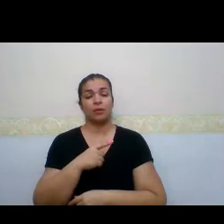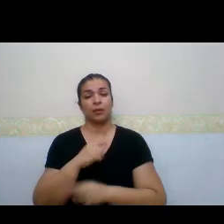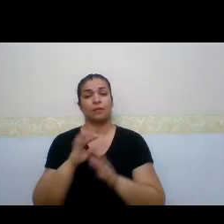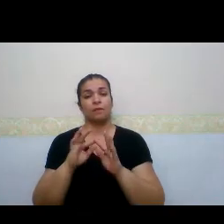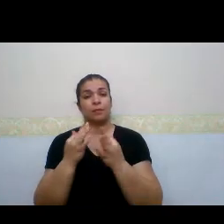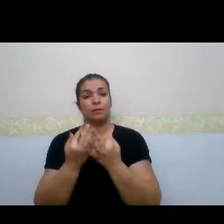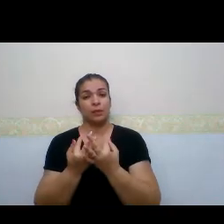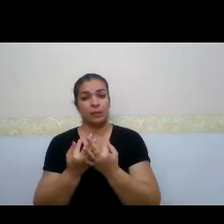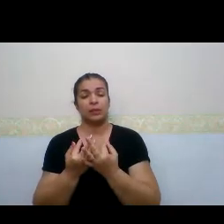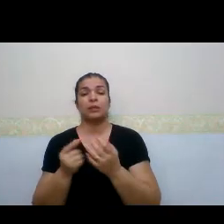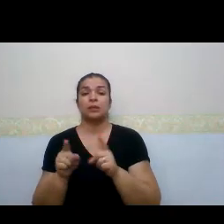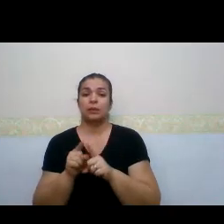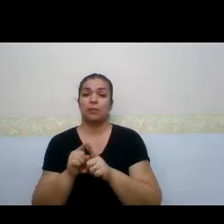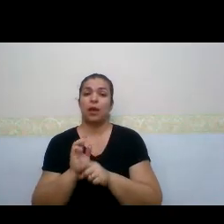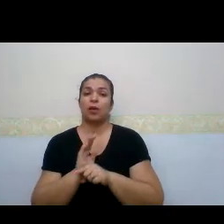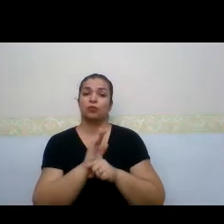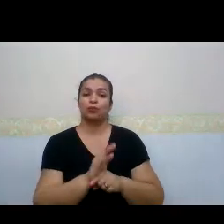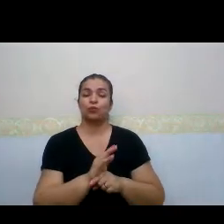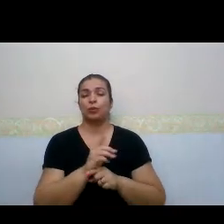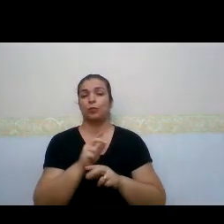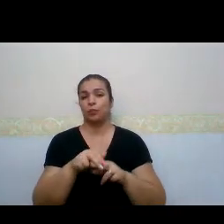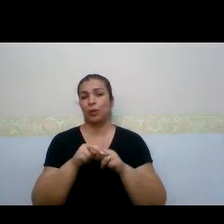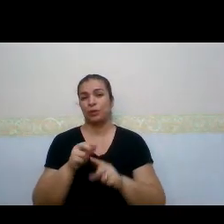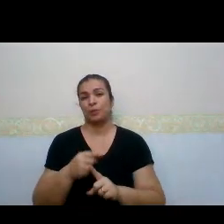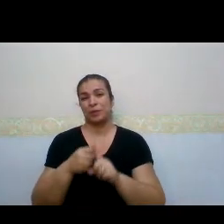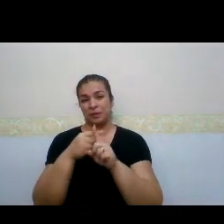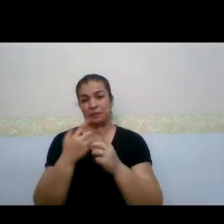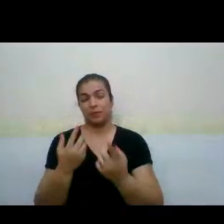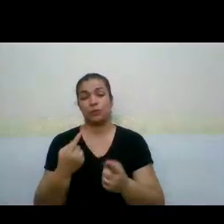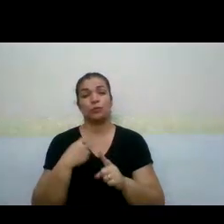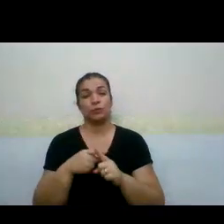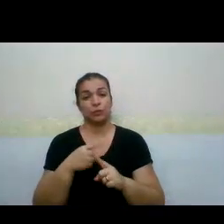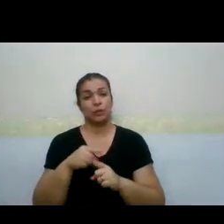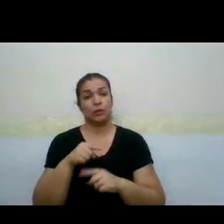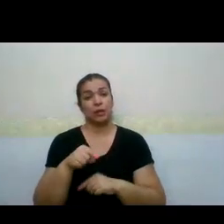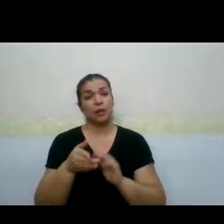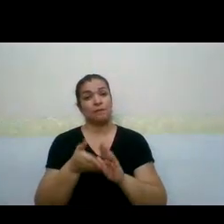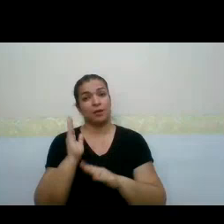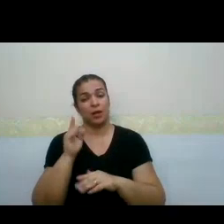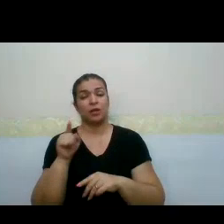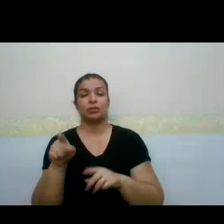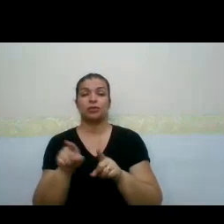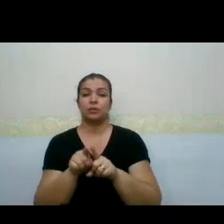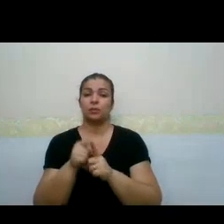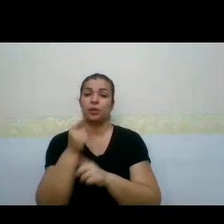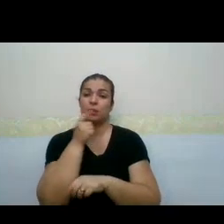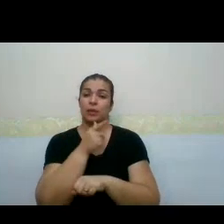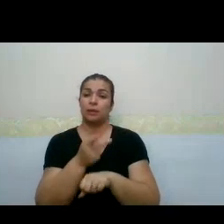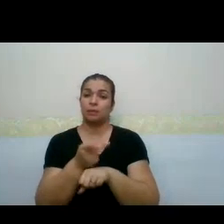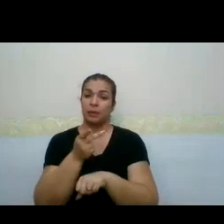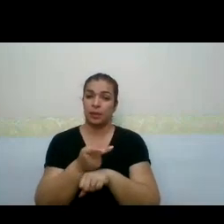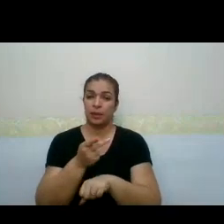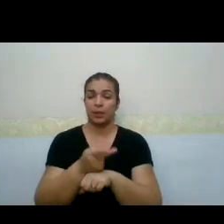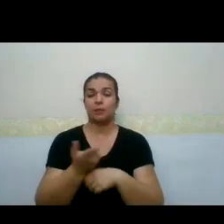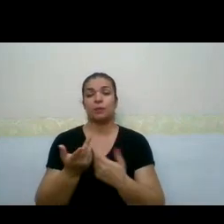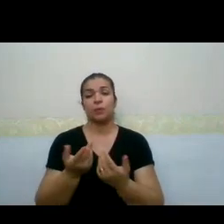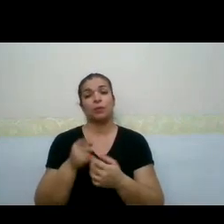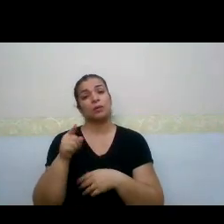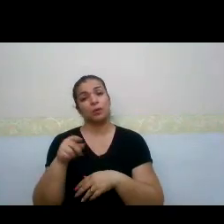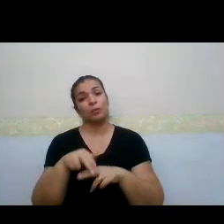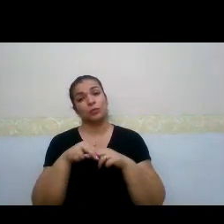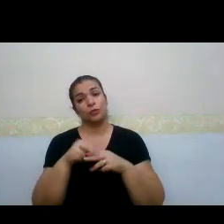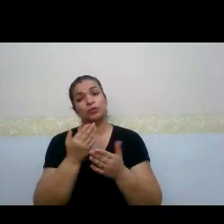os benefícios também, porque nessas viagens, né, elas devem de ganhar prêmios, né? Então elas se esforçam para